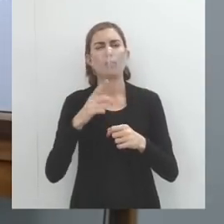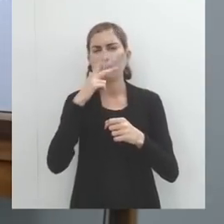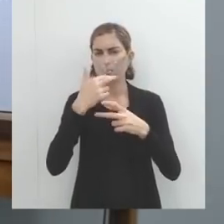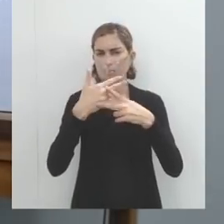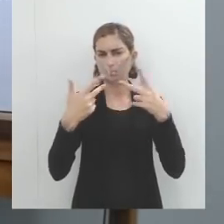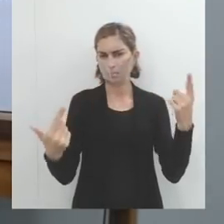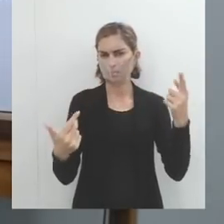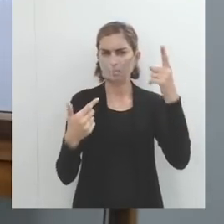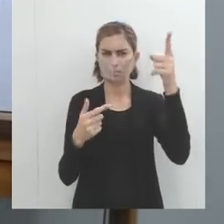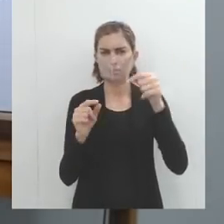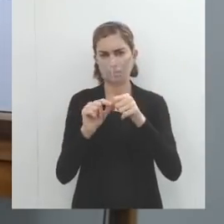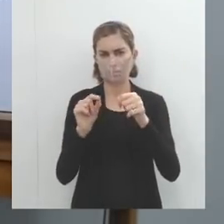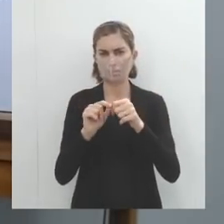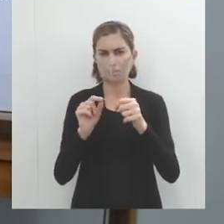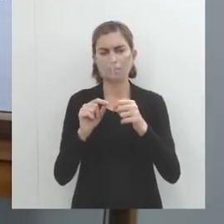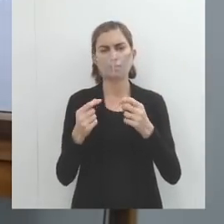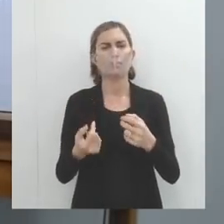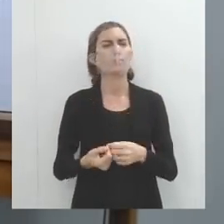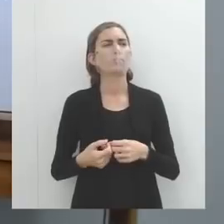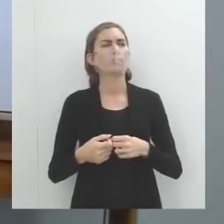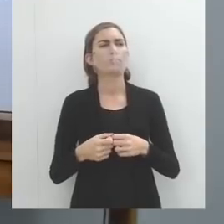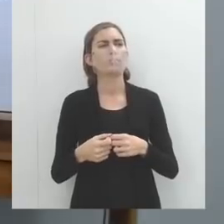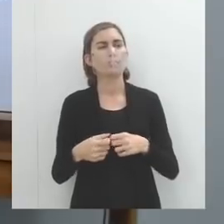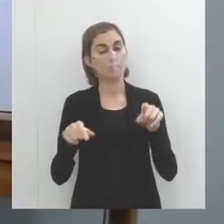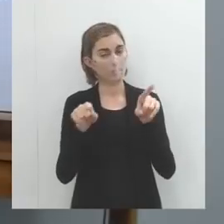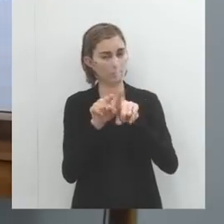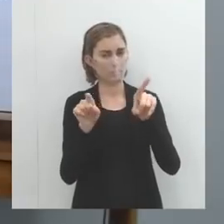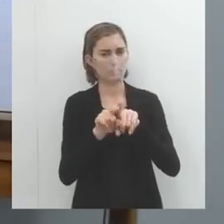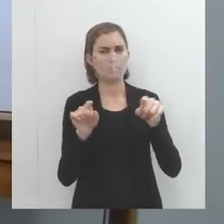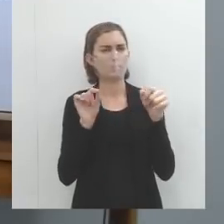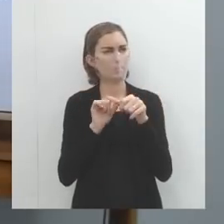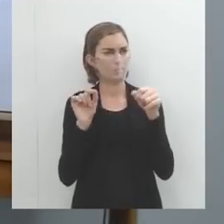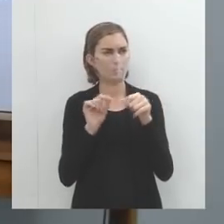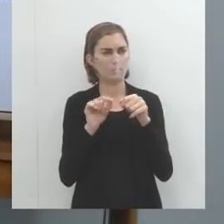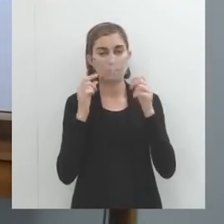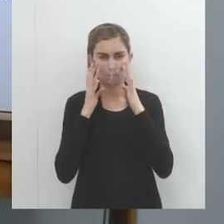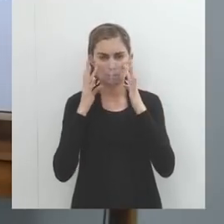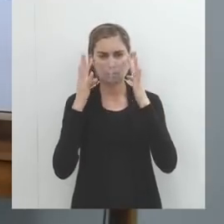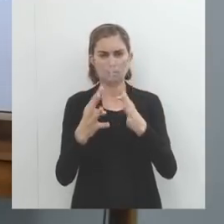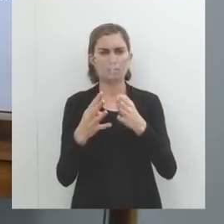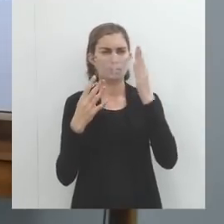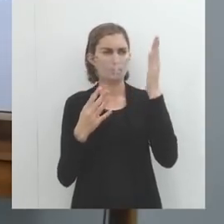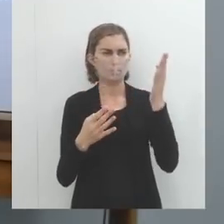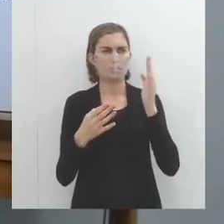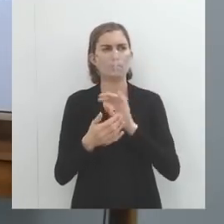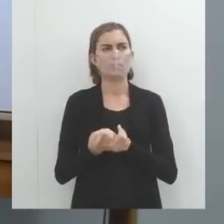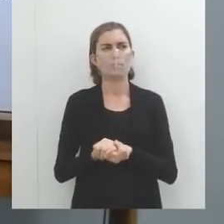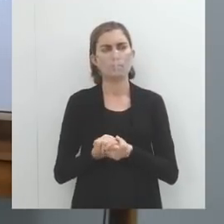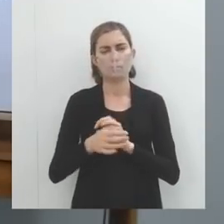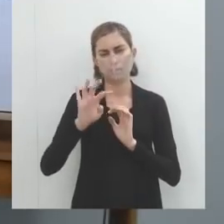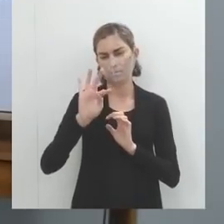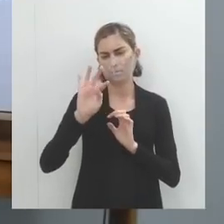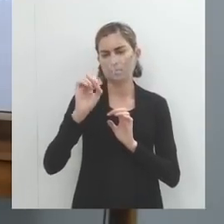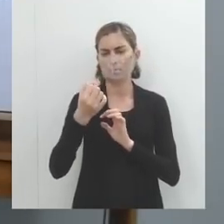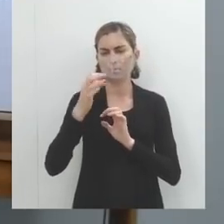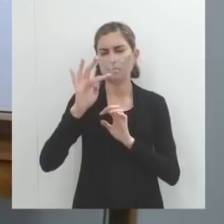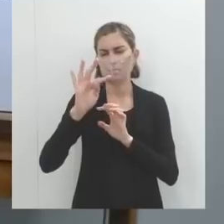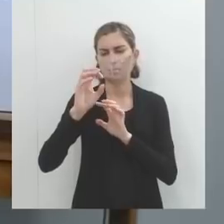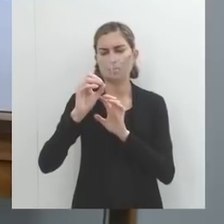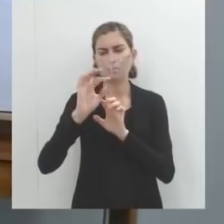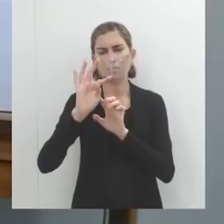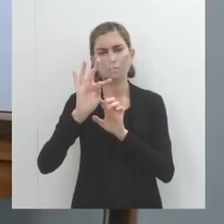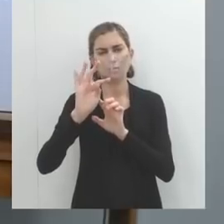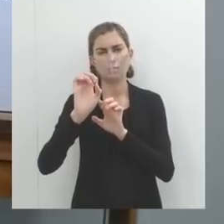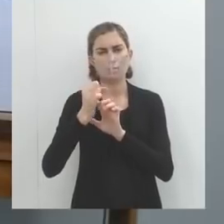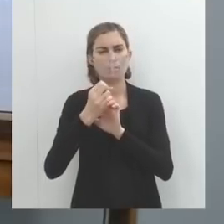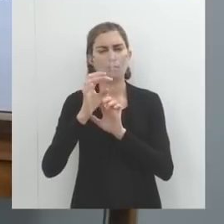jeito que ela faz a espermatogênese, ele também faz, ó, preste atenção, a danada da